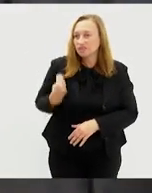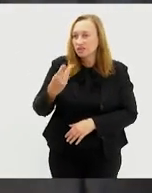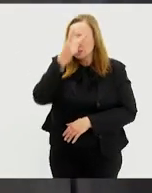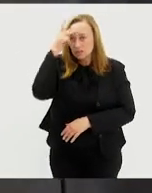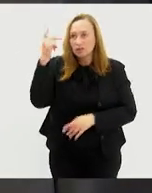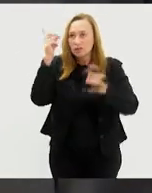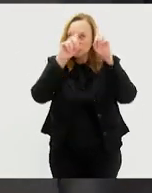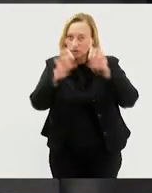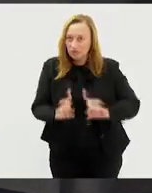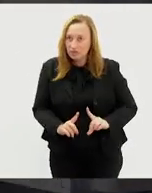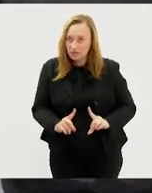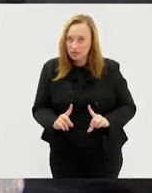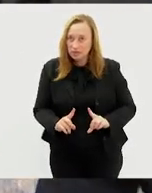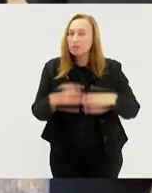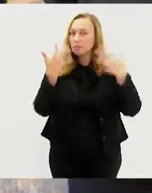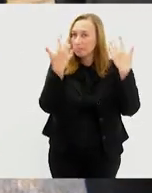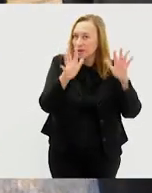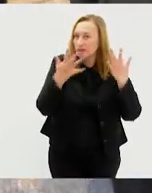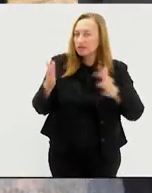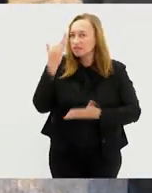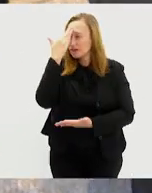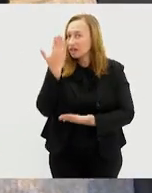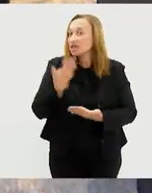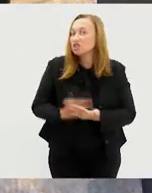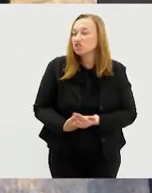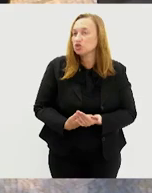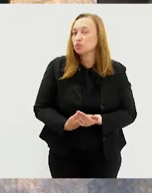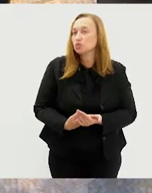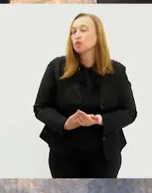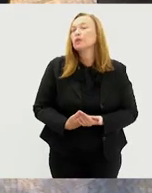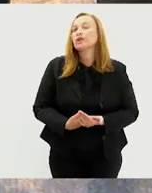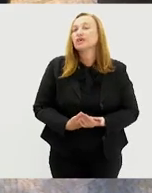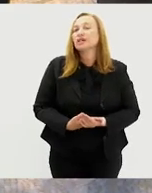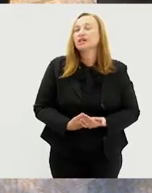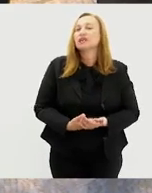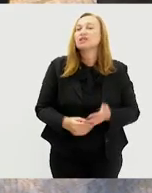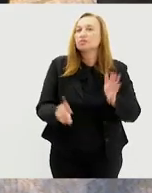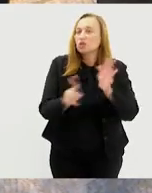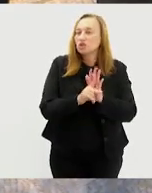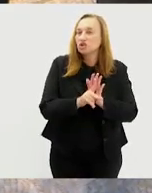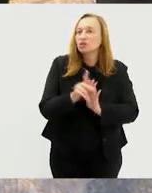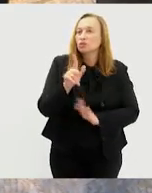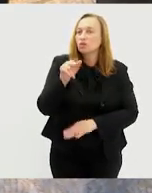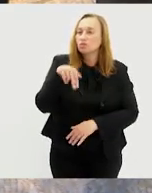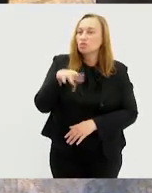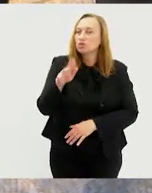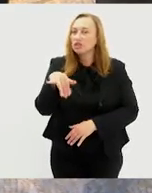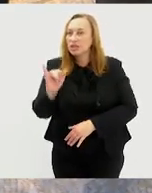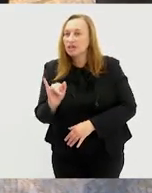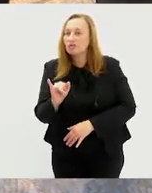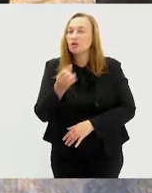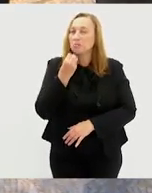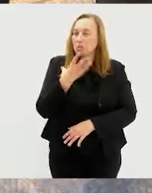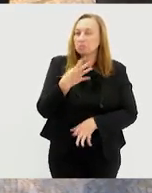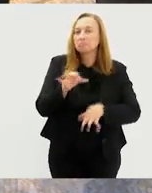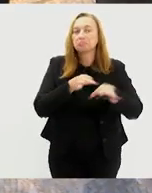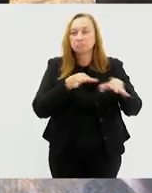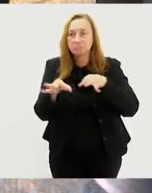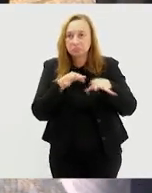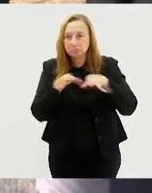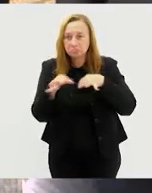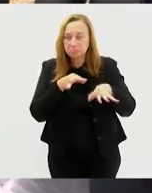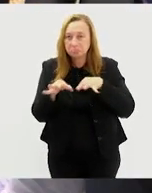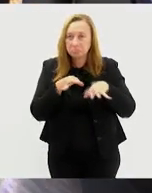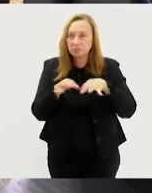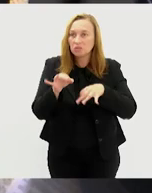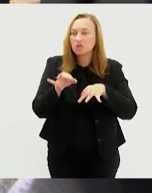deficiência parabéns eu acredito que esse esse projeto do mun foi muito muito bem elaborado mesmo é